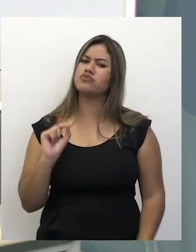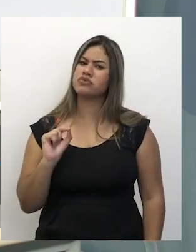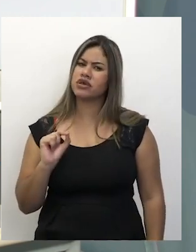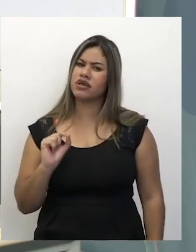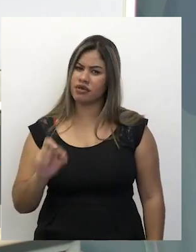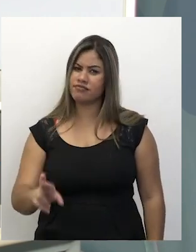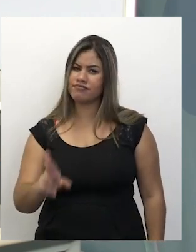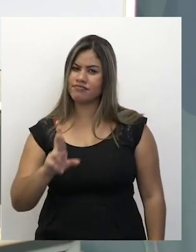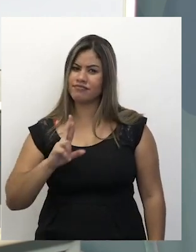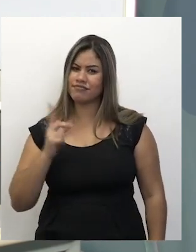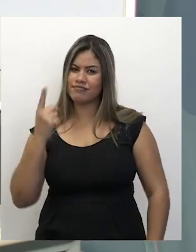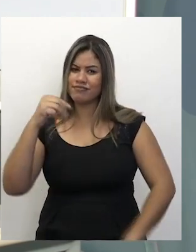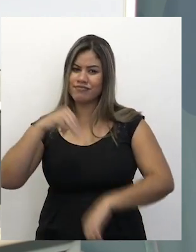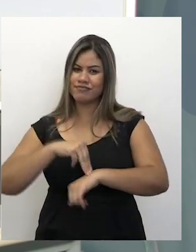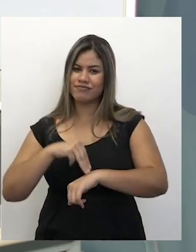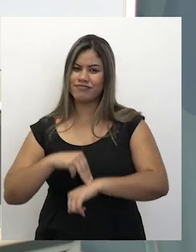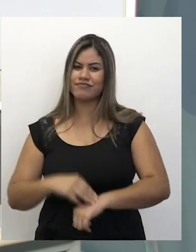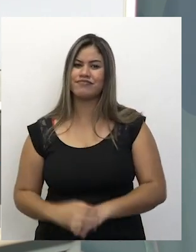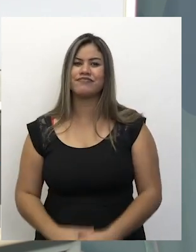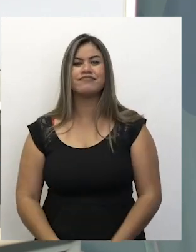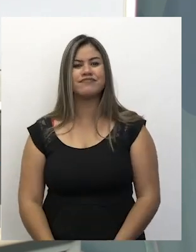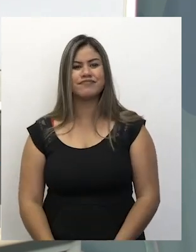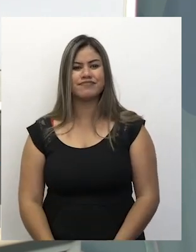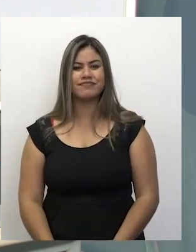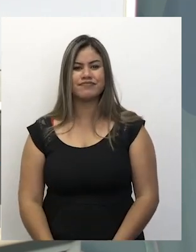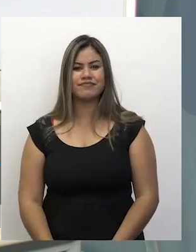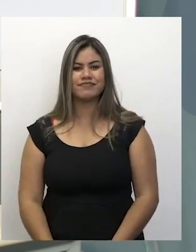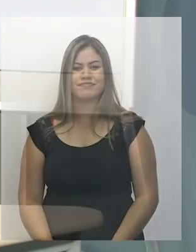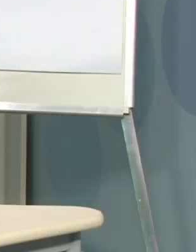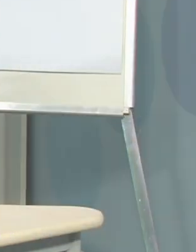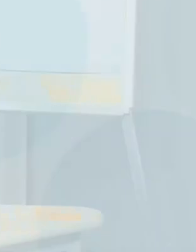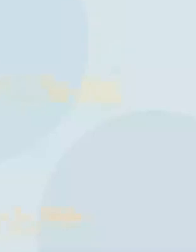responda para nós em um minuto e já voltamos